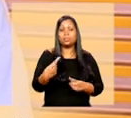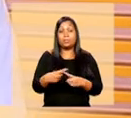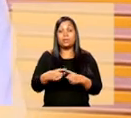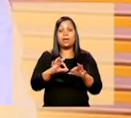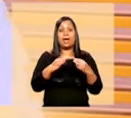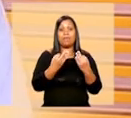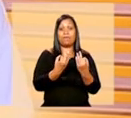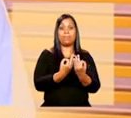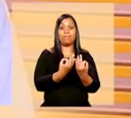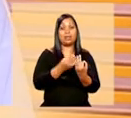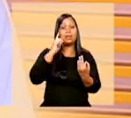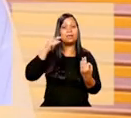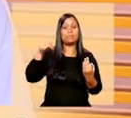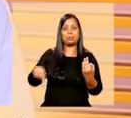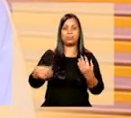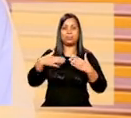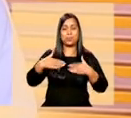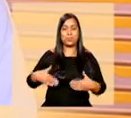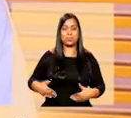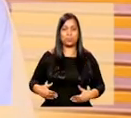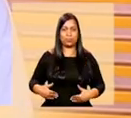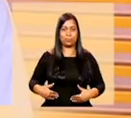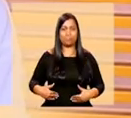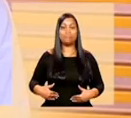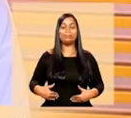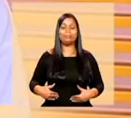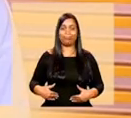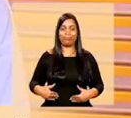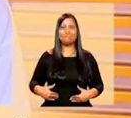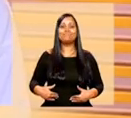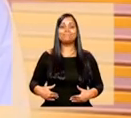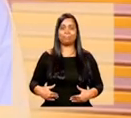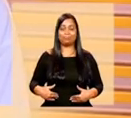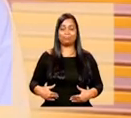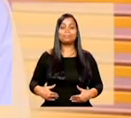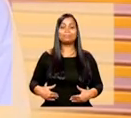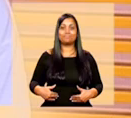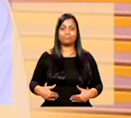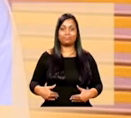porque é a família que manda no cadáver. Então só tem